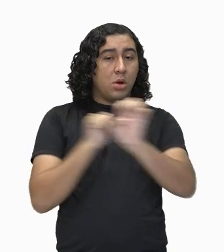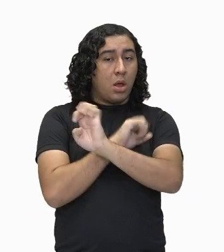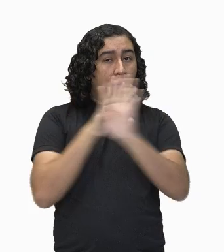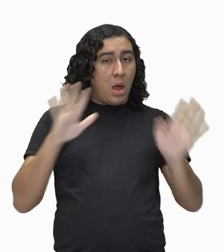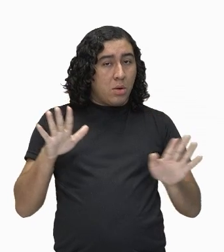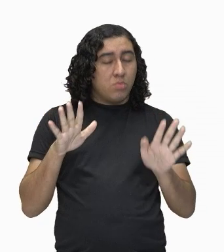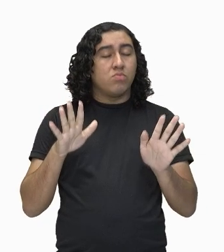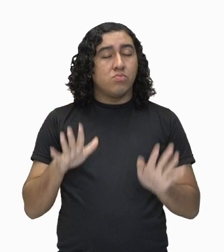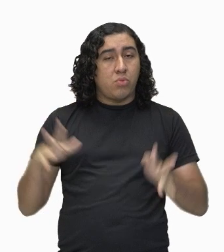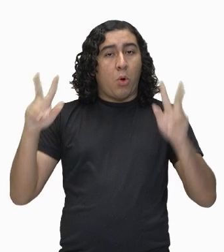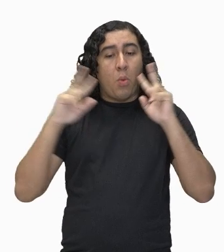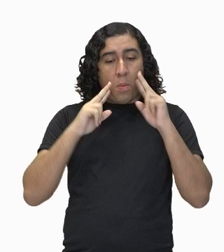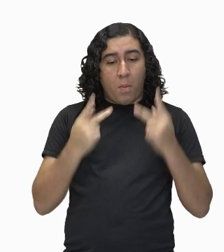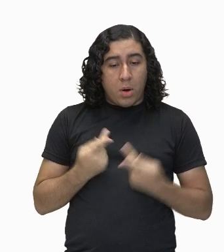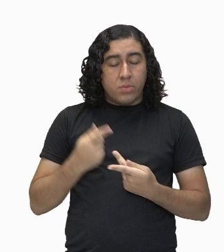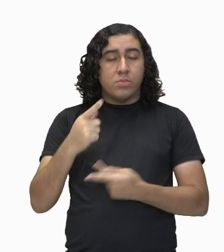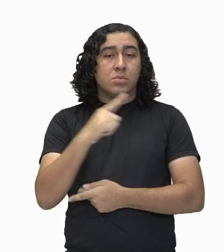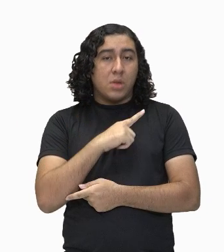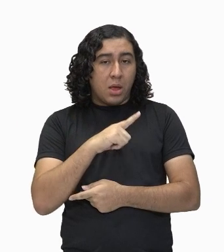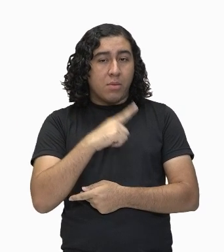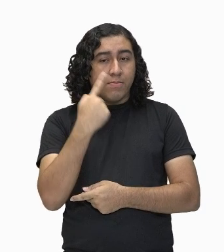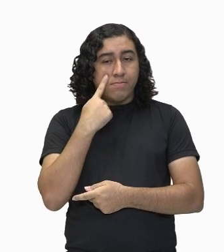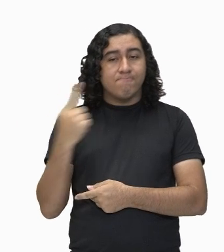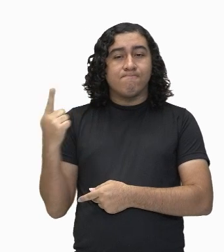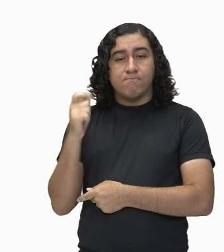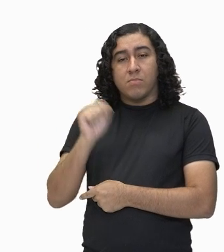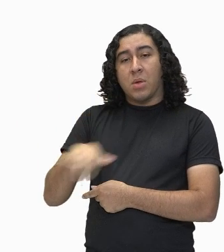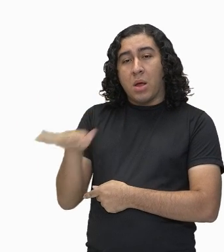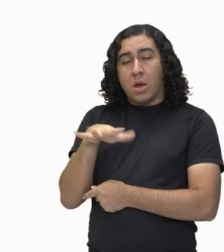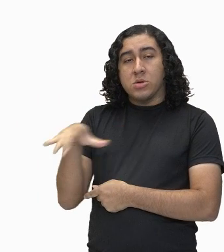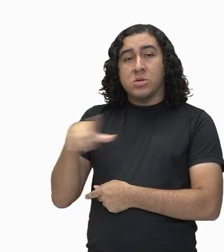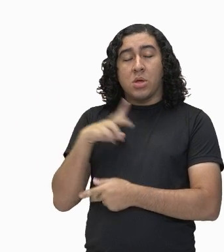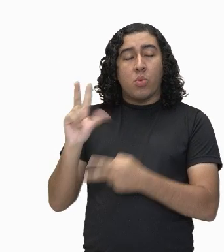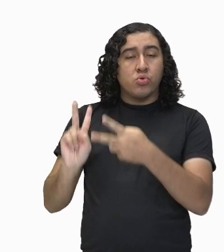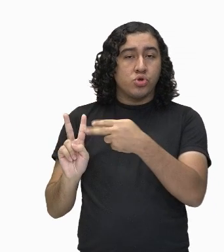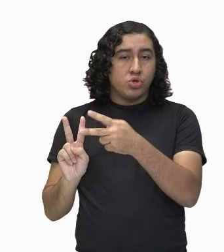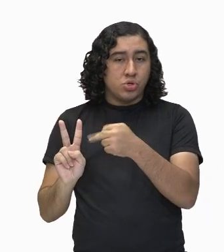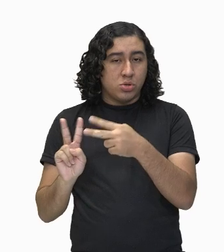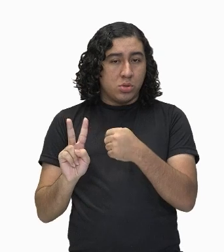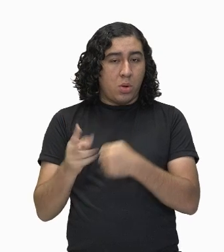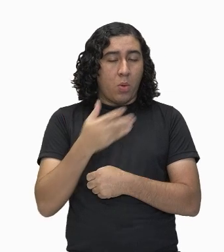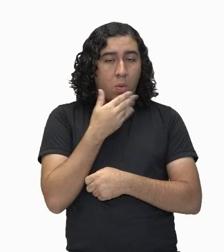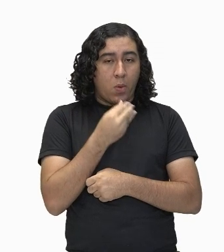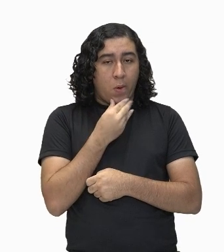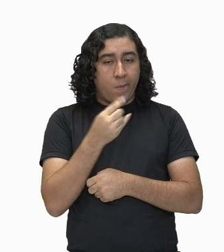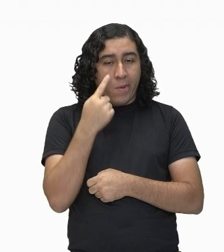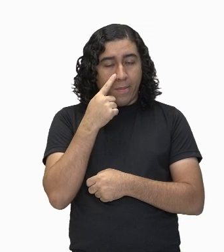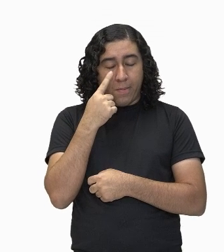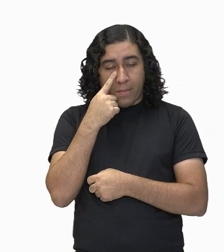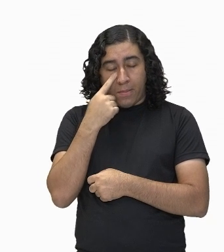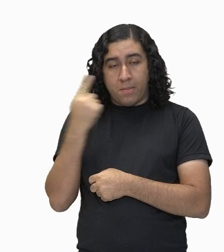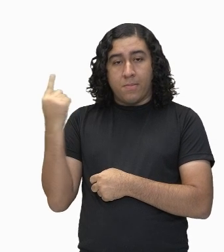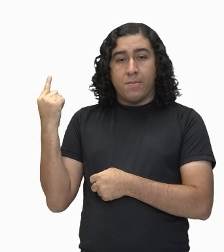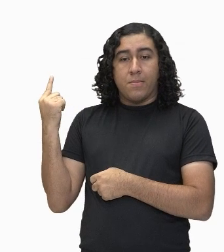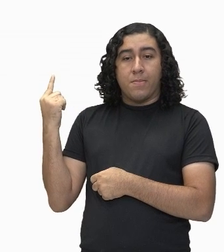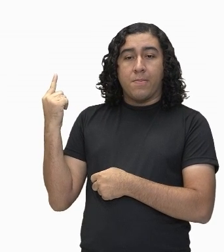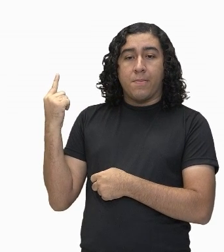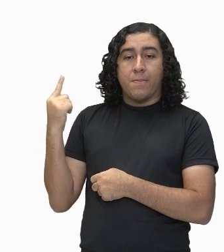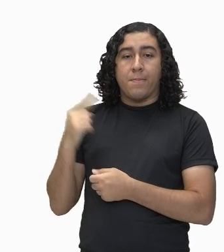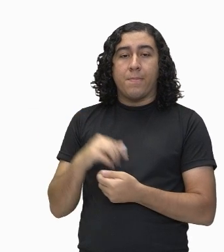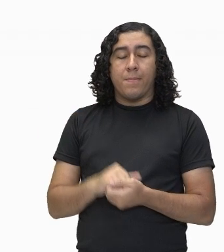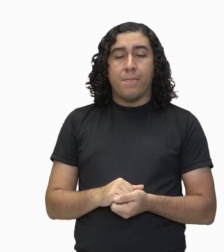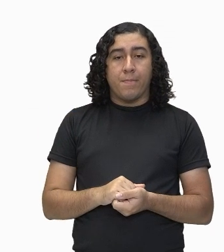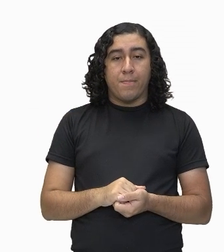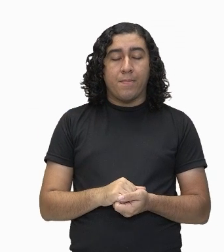no homem. Você vê a imagem aí de um indígena, né? Trazendo aqui para a nossa realidade também cultural.